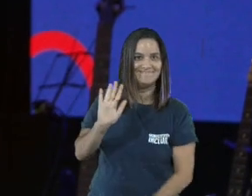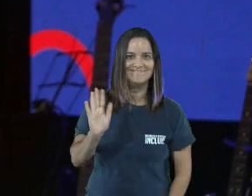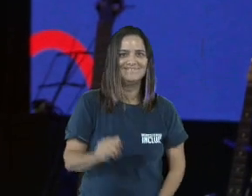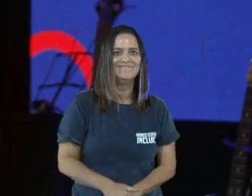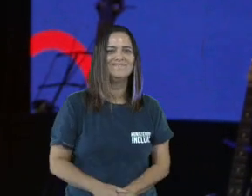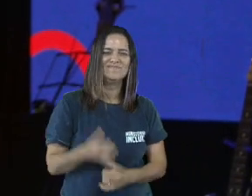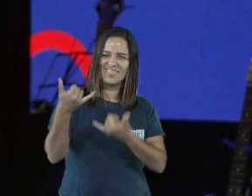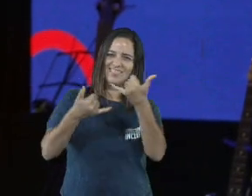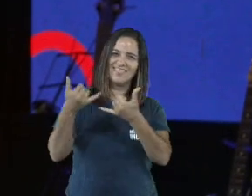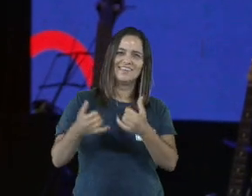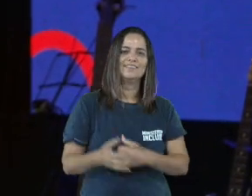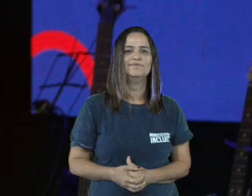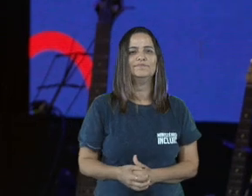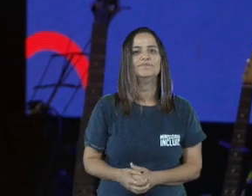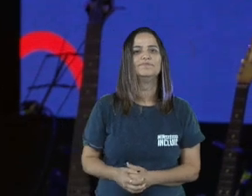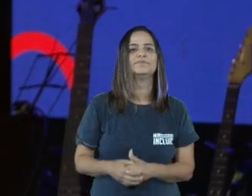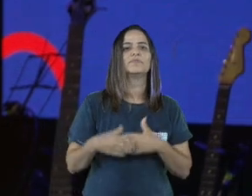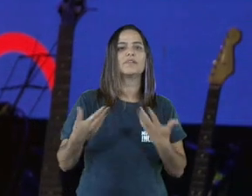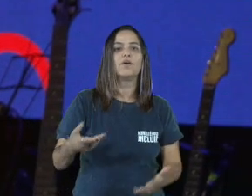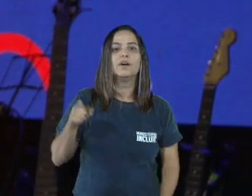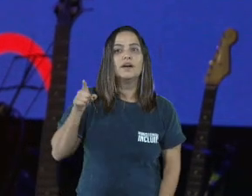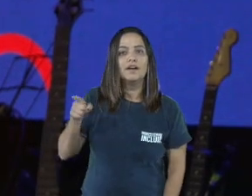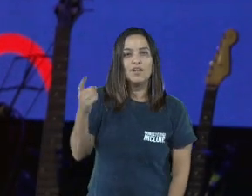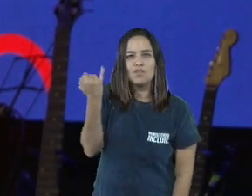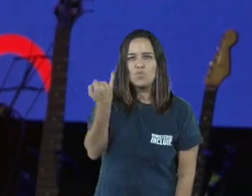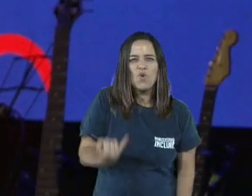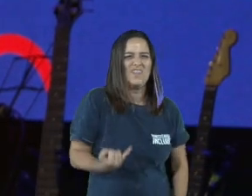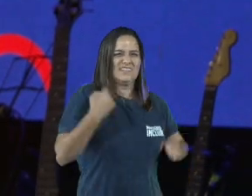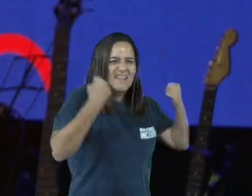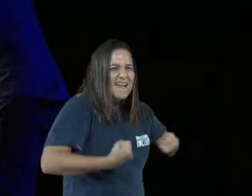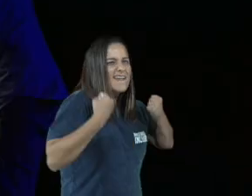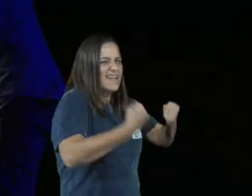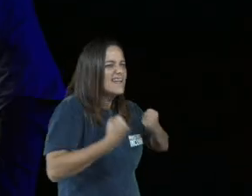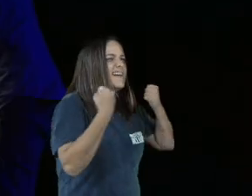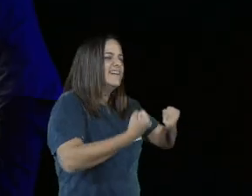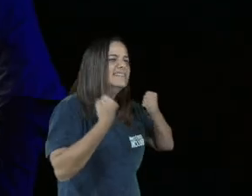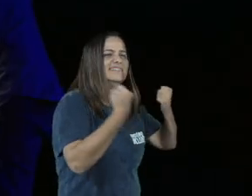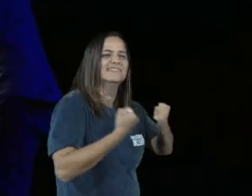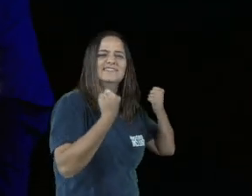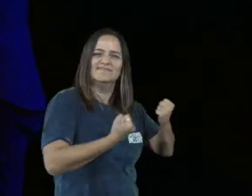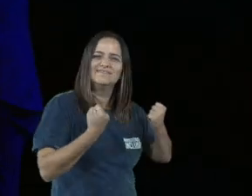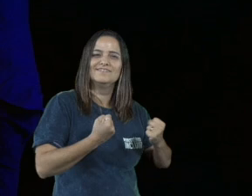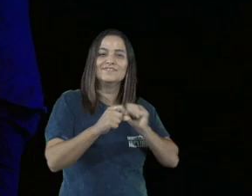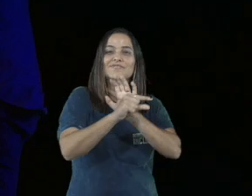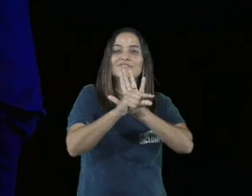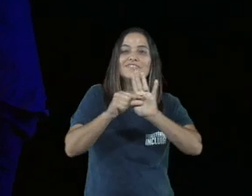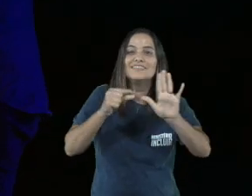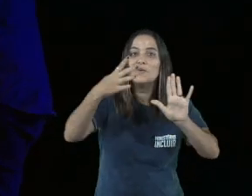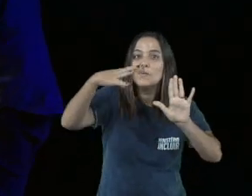o irmão o Davi magrelin foi para cima foi para cima aí quando a gente deu no Versículo 49 diz assim